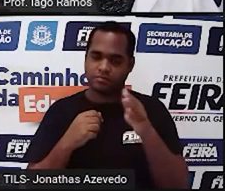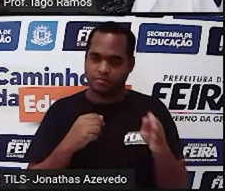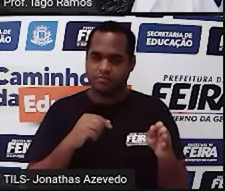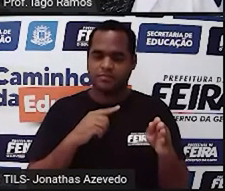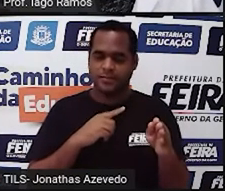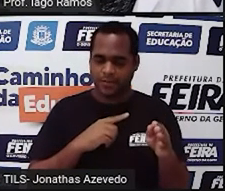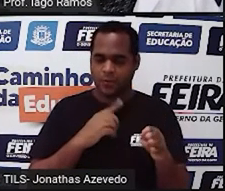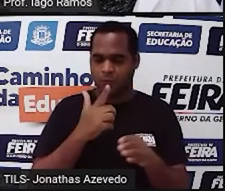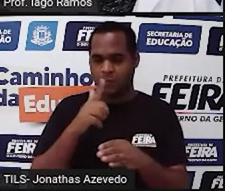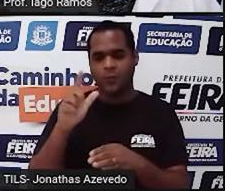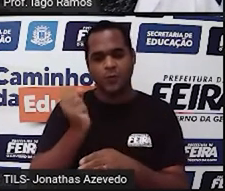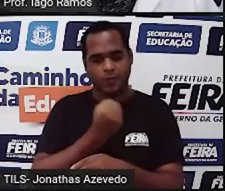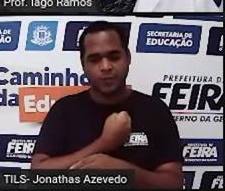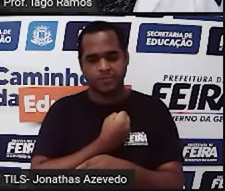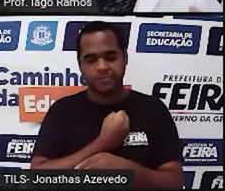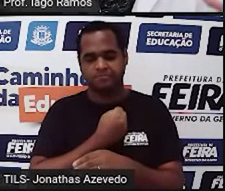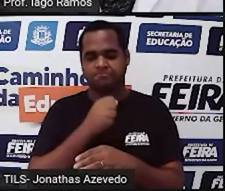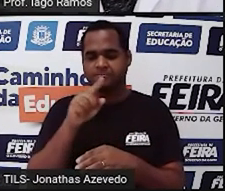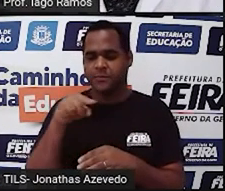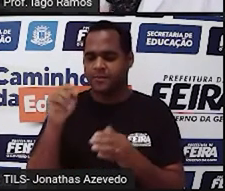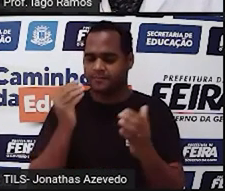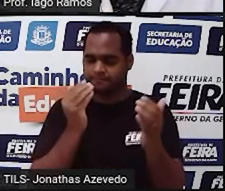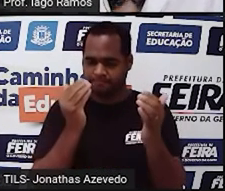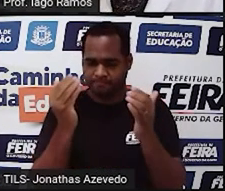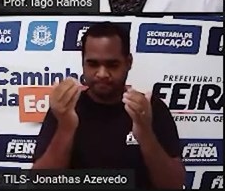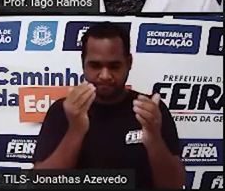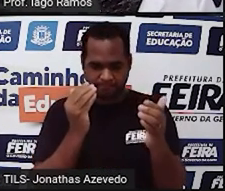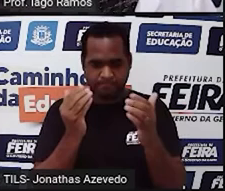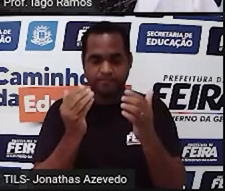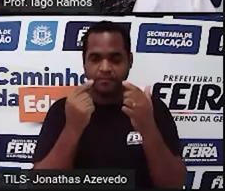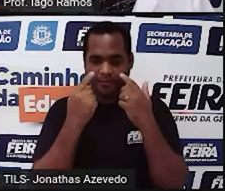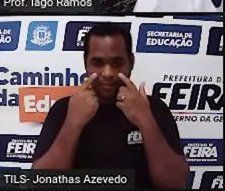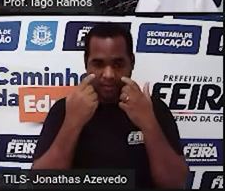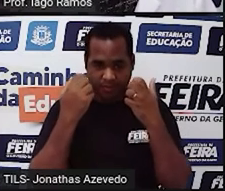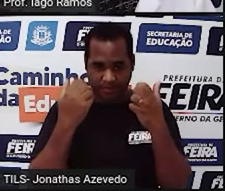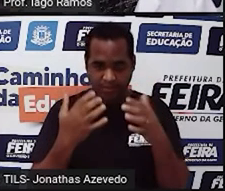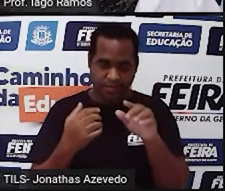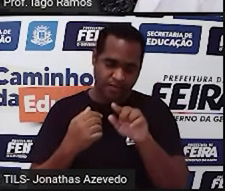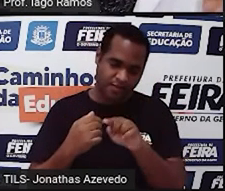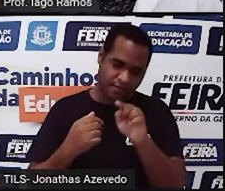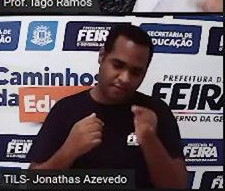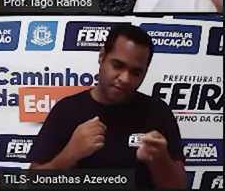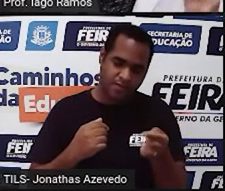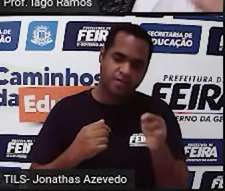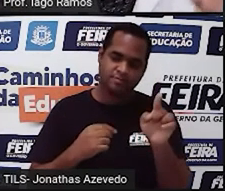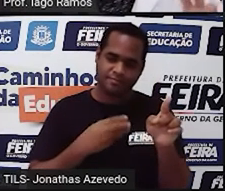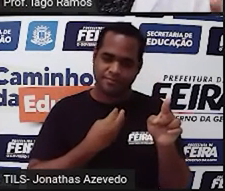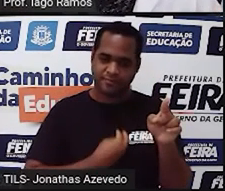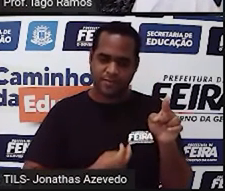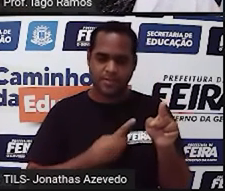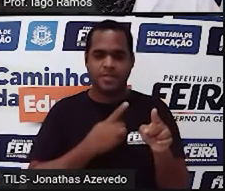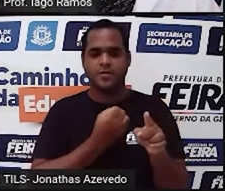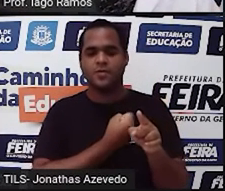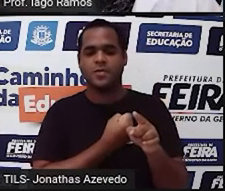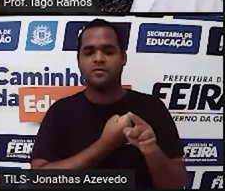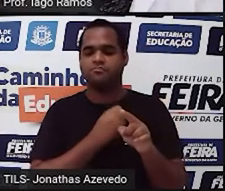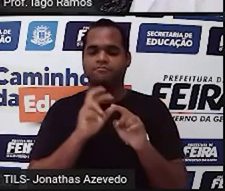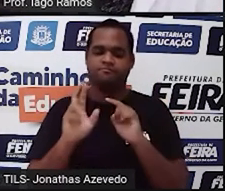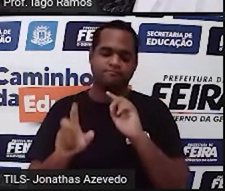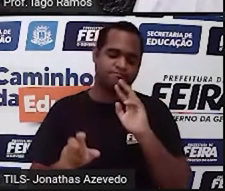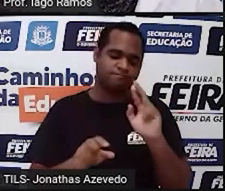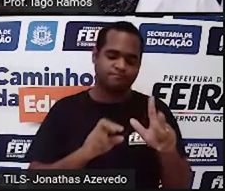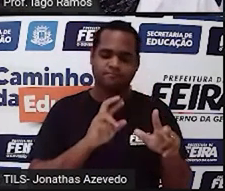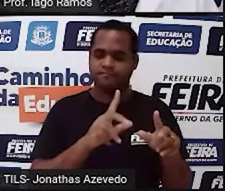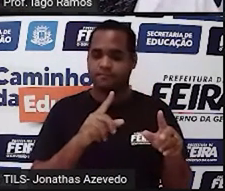vírgula do outro homem quando a gente for comparar olha para frente da, se os números forem diferentes